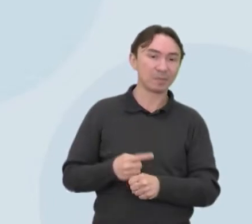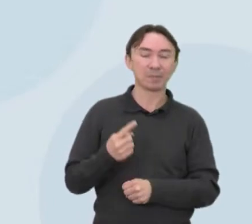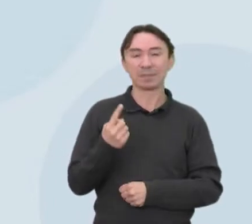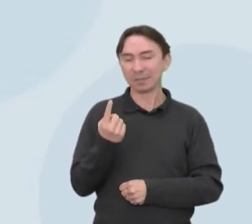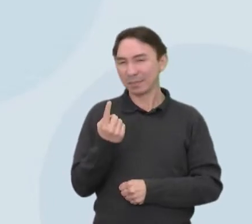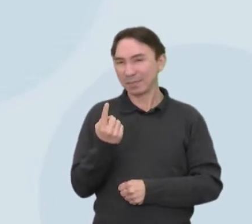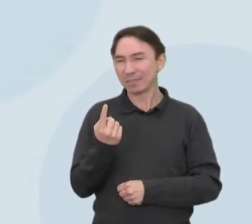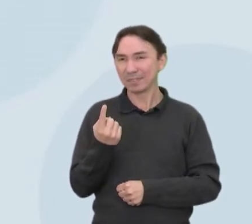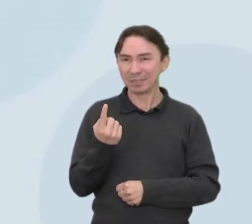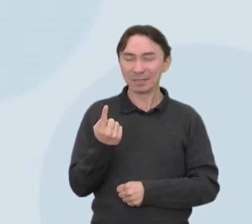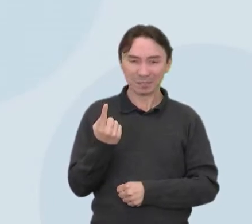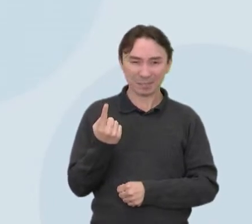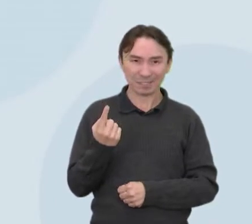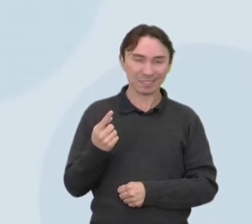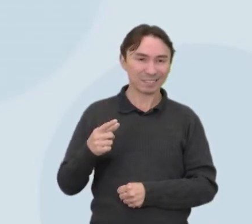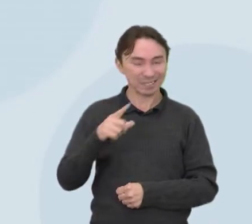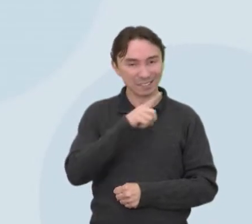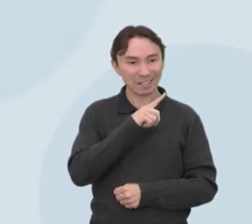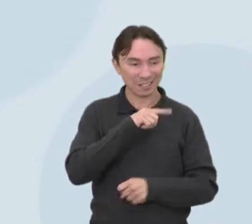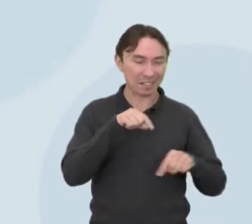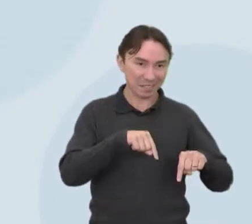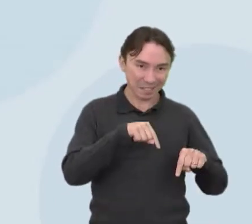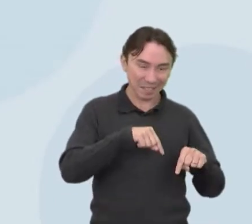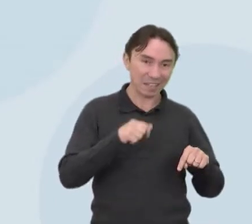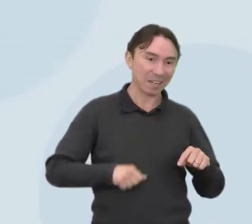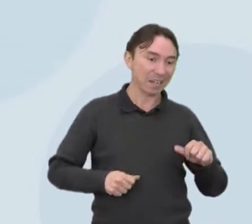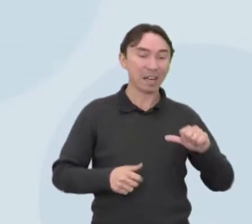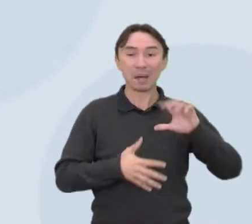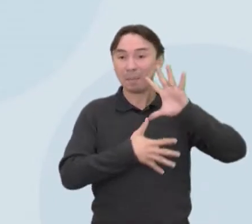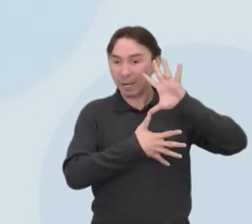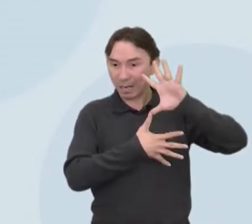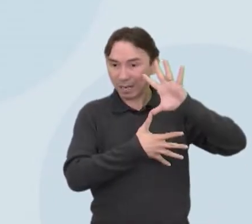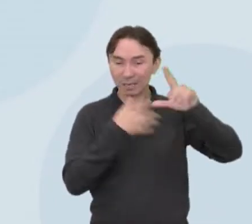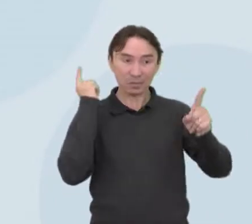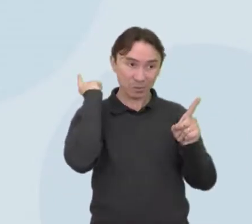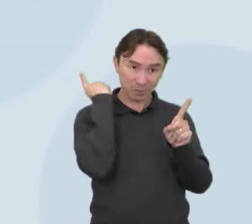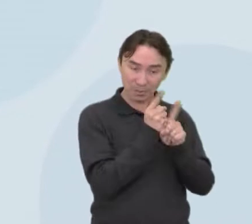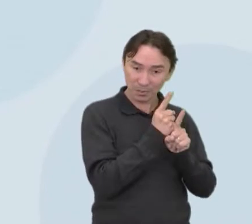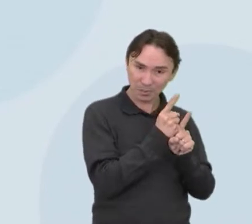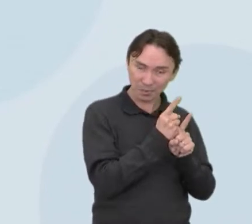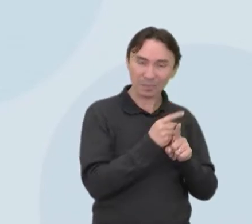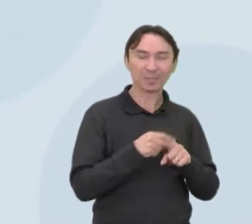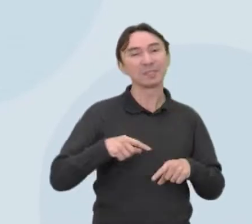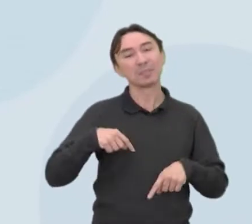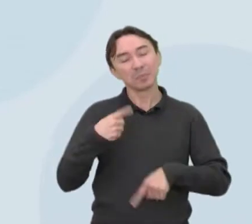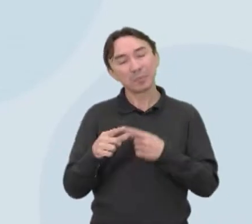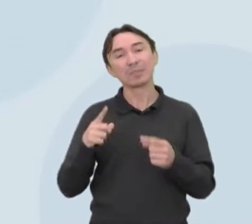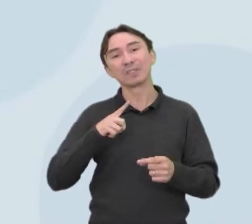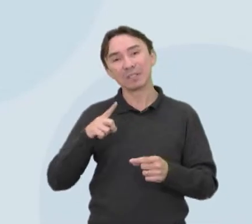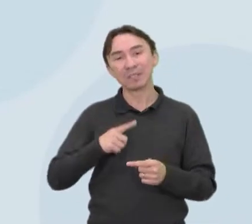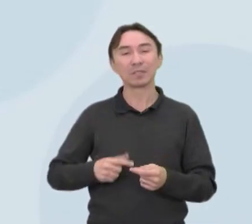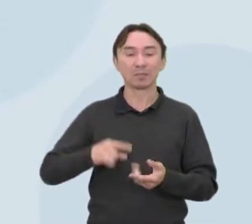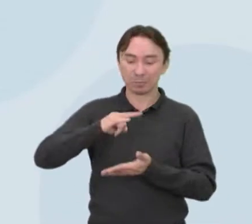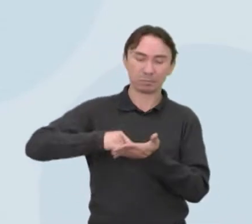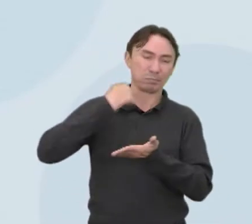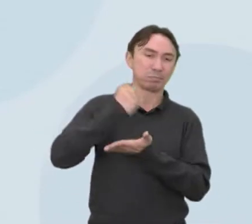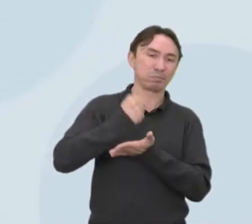2 anos depois do descobrimento da América, né, veio então o Tratado de Tordesilhas em